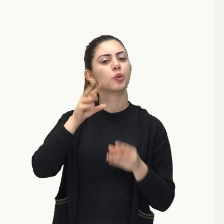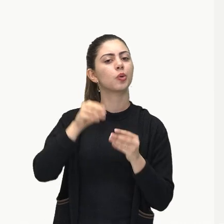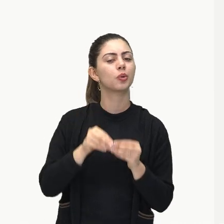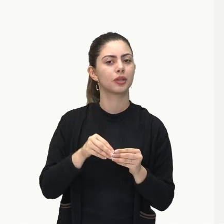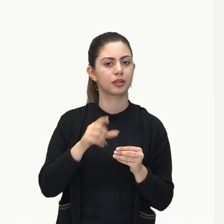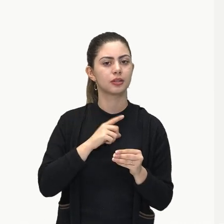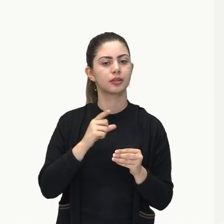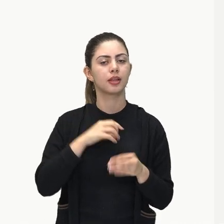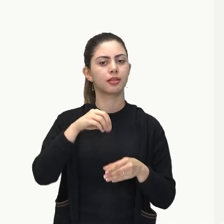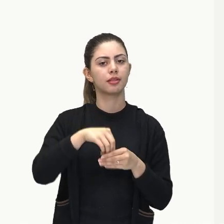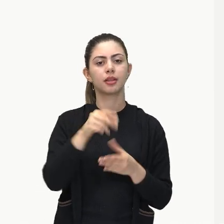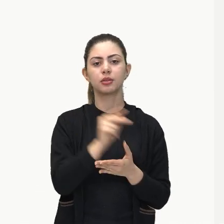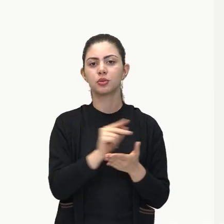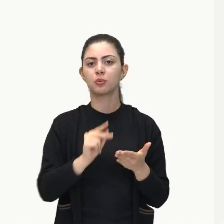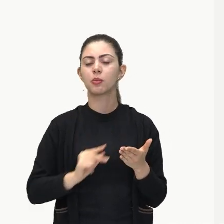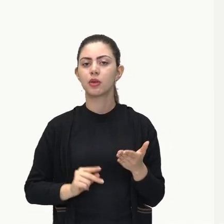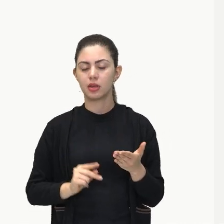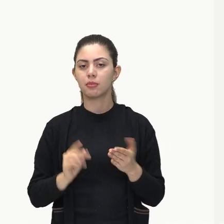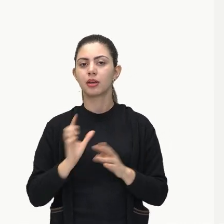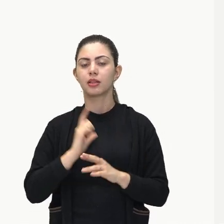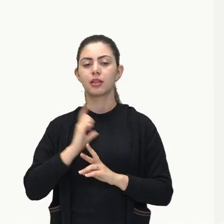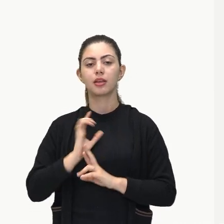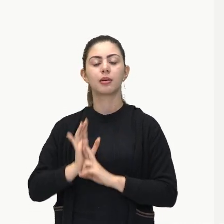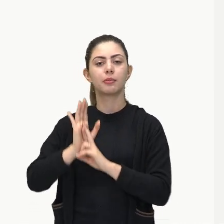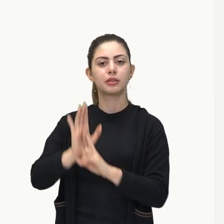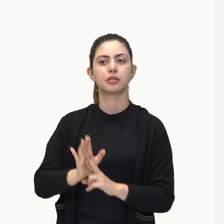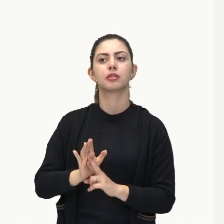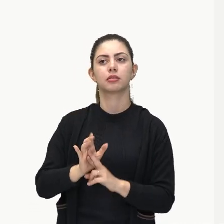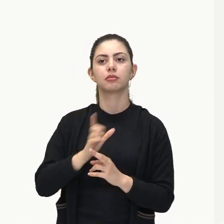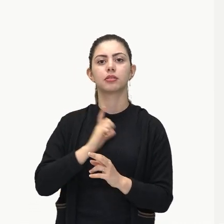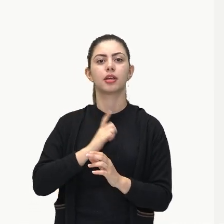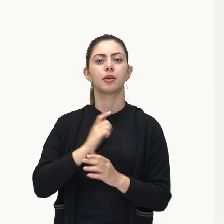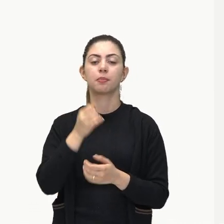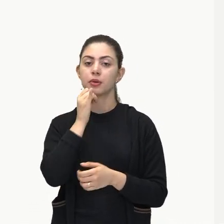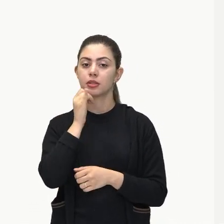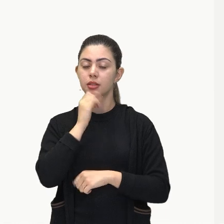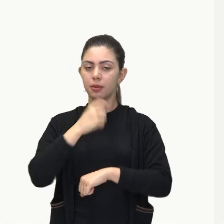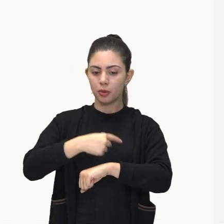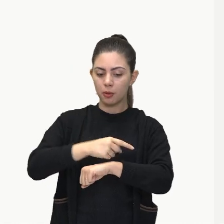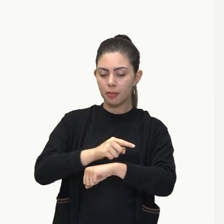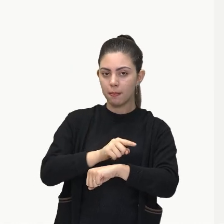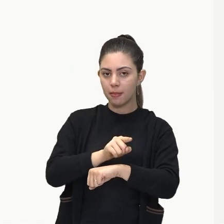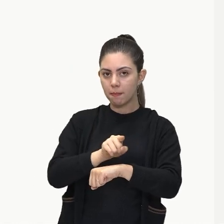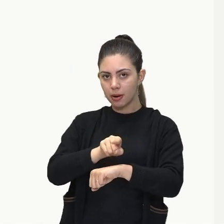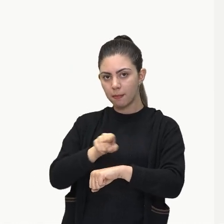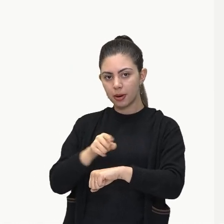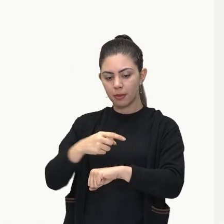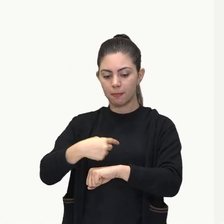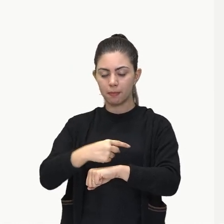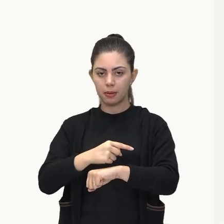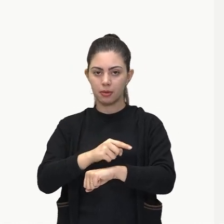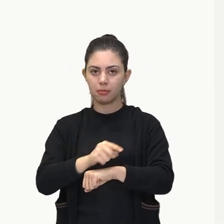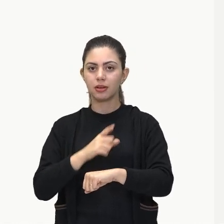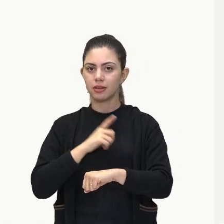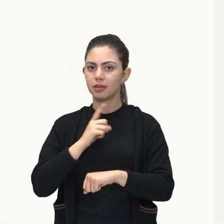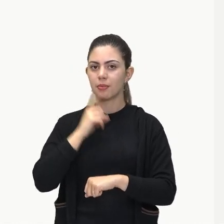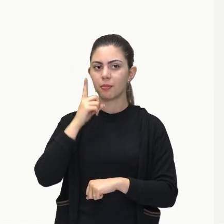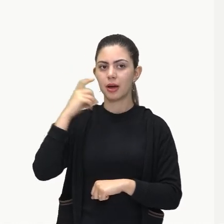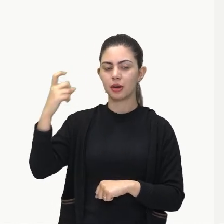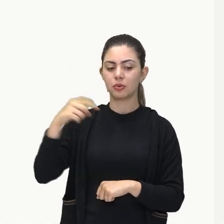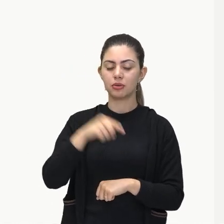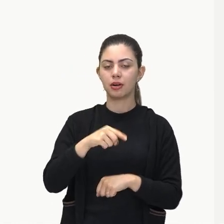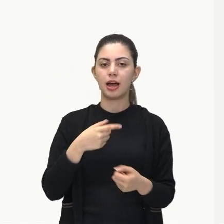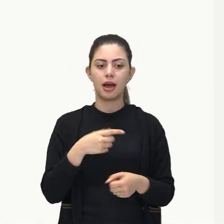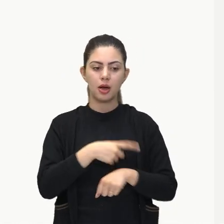num poema muito representativo, trazendo essa ideia de relógio, que tem a cadência do tic-tac, que ele não para, ele vai